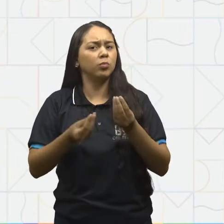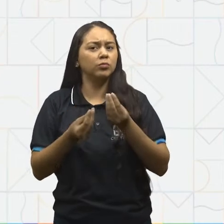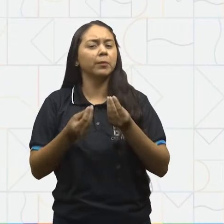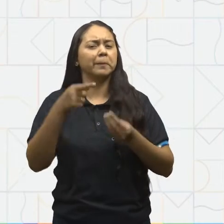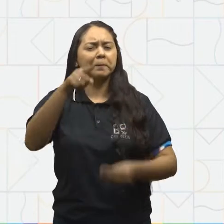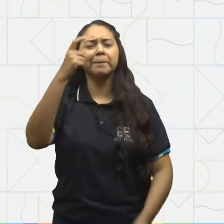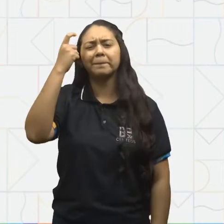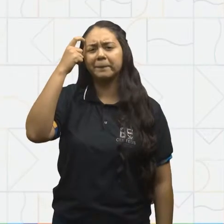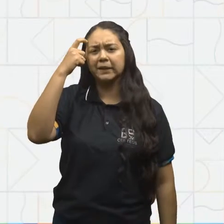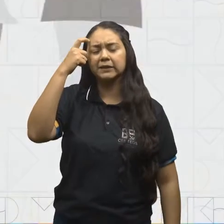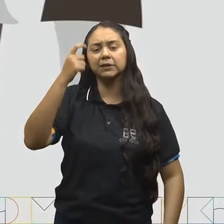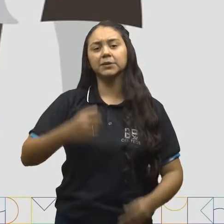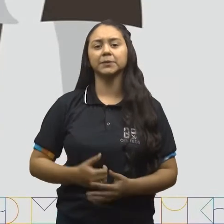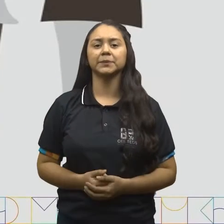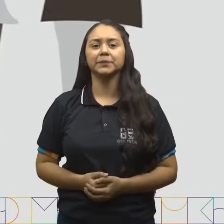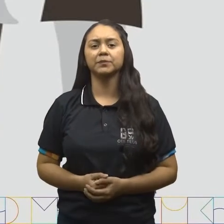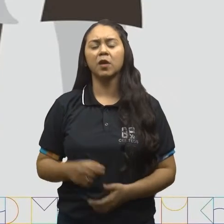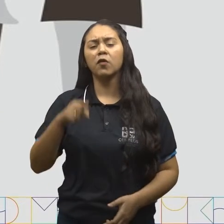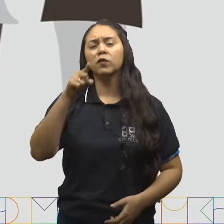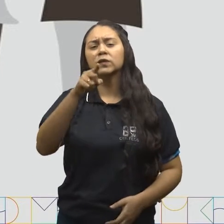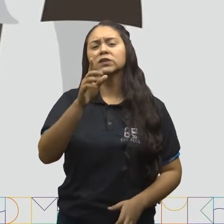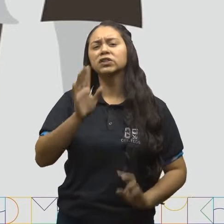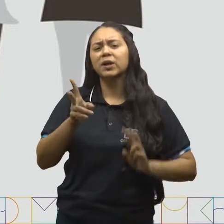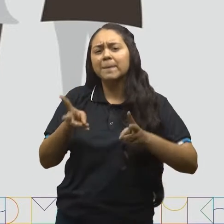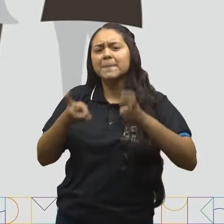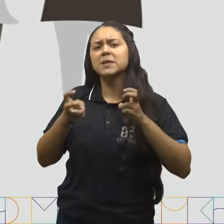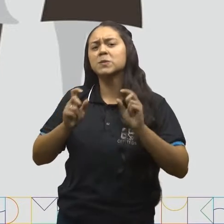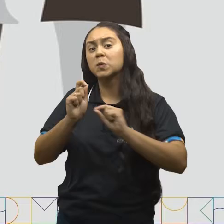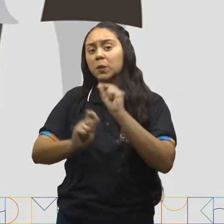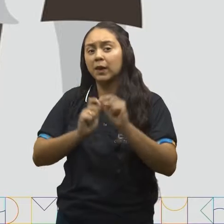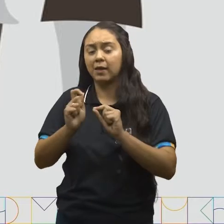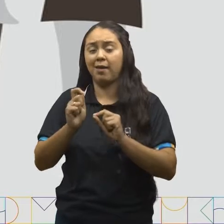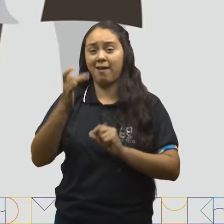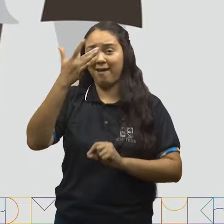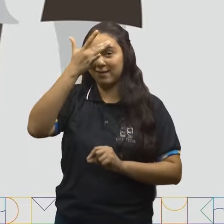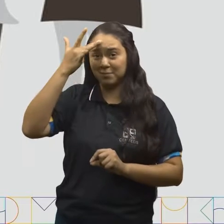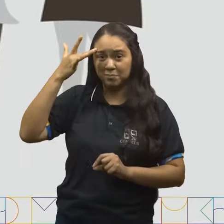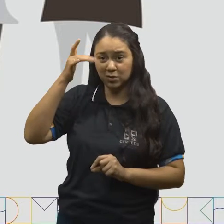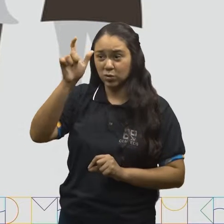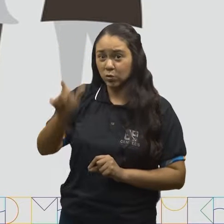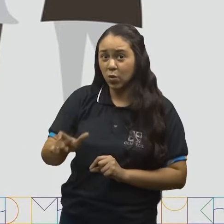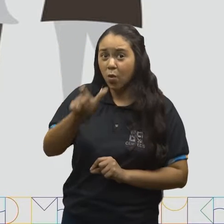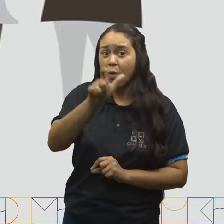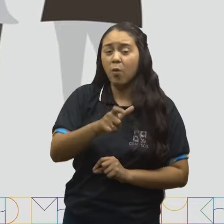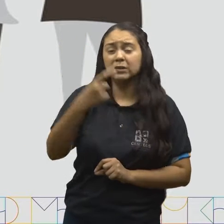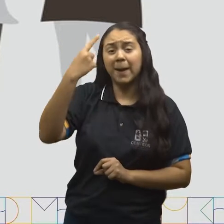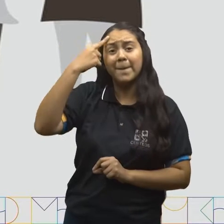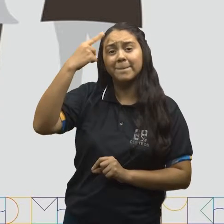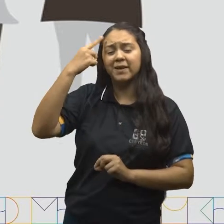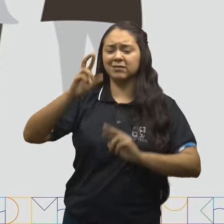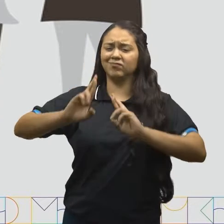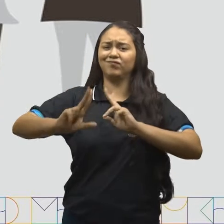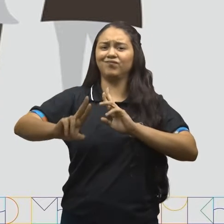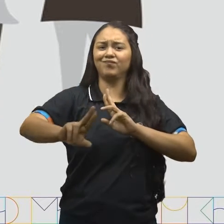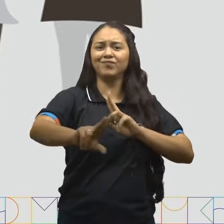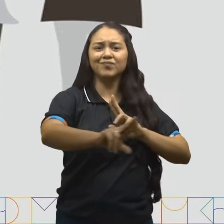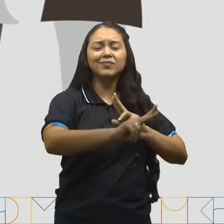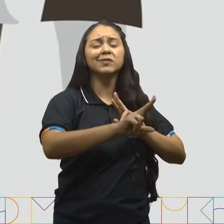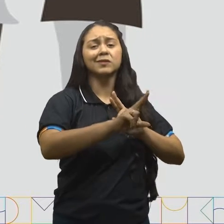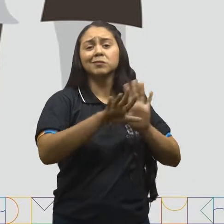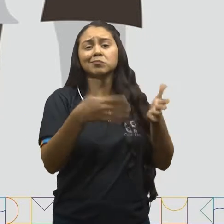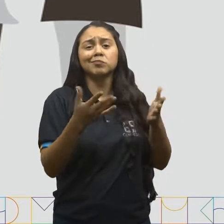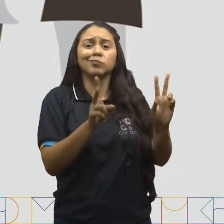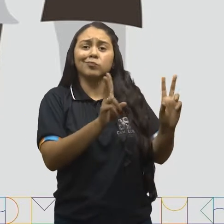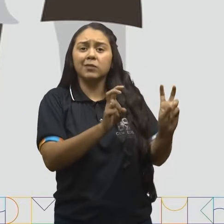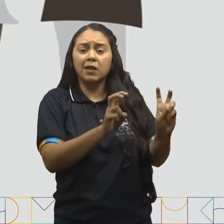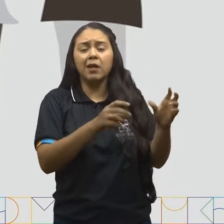saiu? Pense aí. Você já deve ter percebido que as pessoas pensam diferente de você sobre